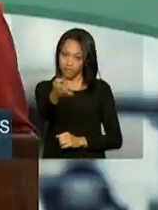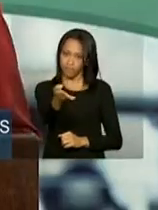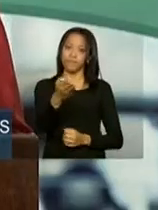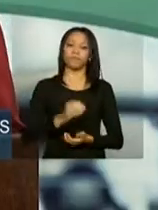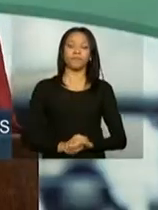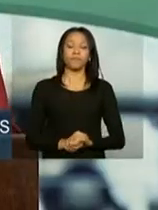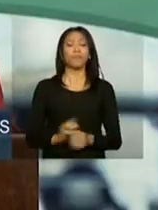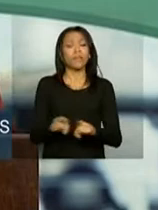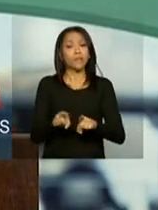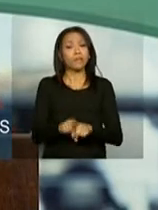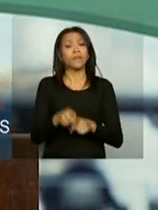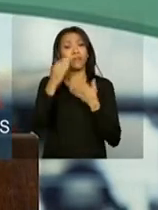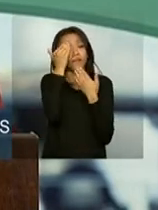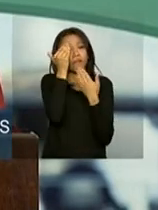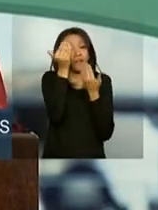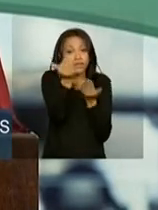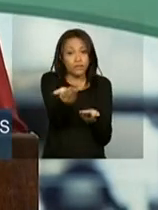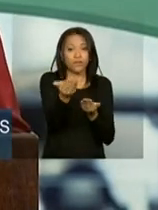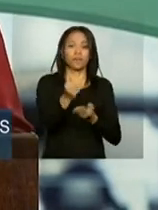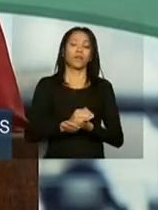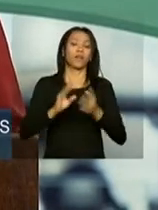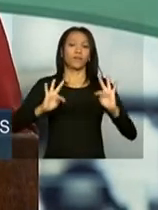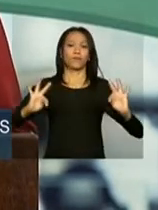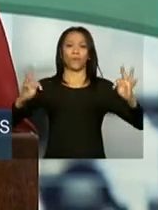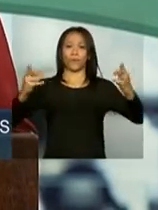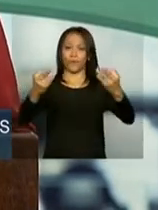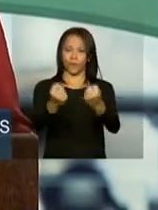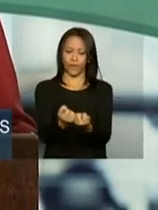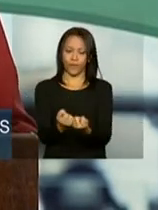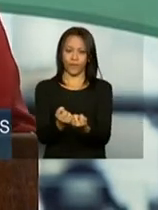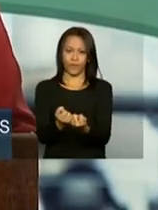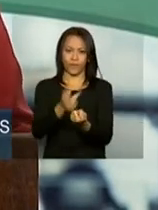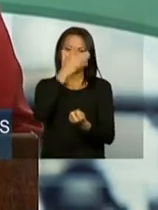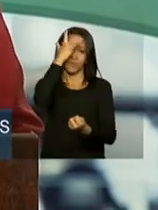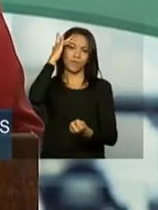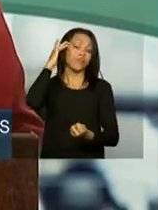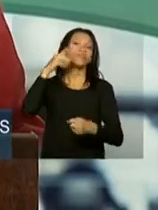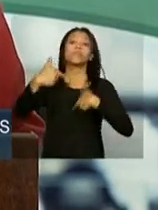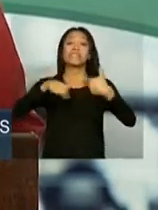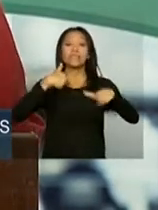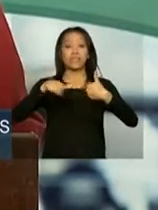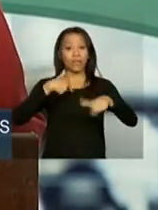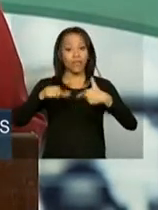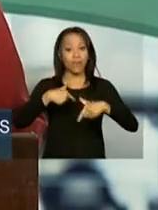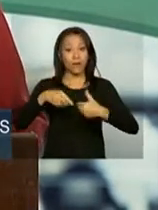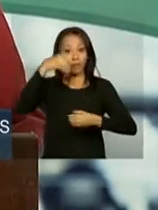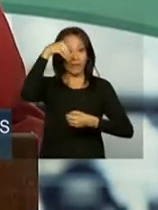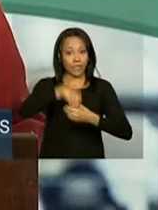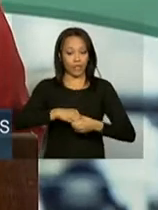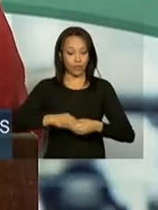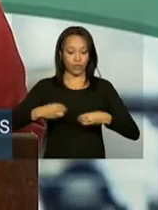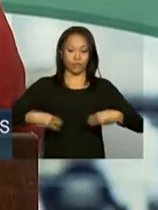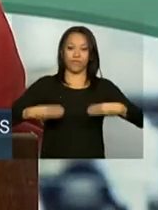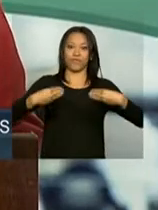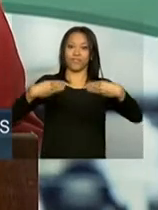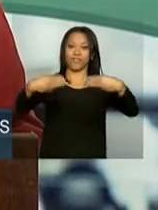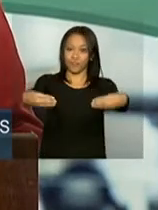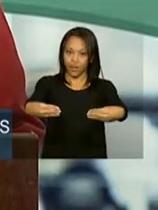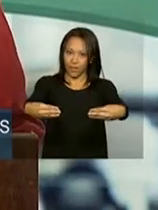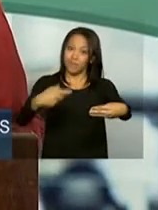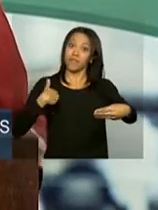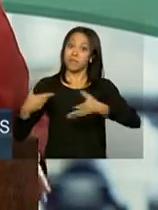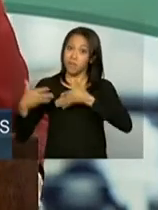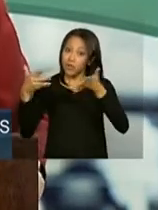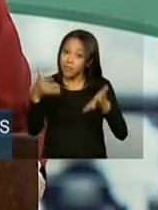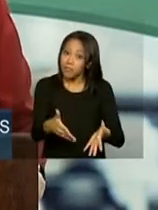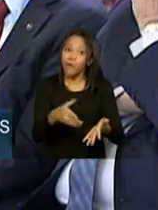e agradecer a todos os funcionários desses ministérios que participaram